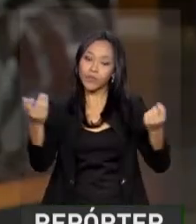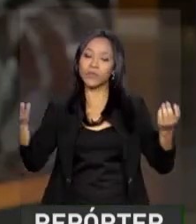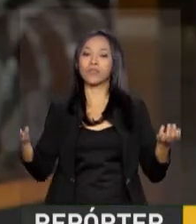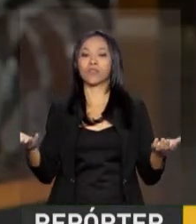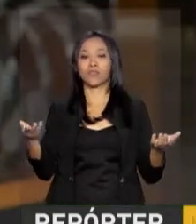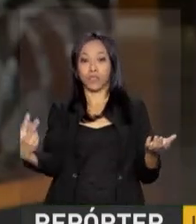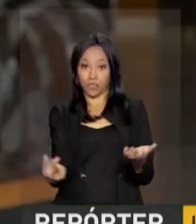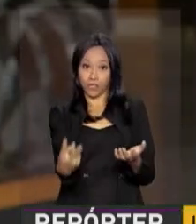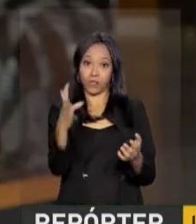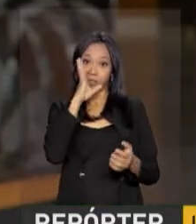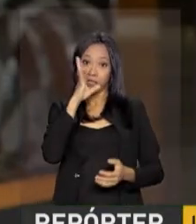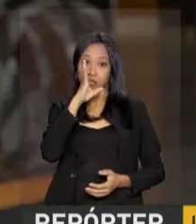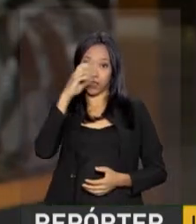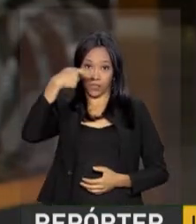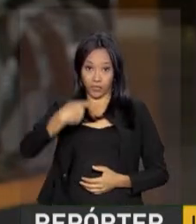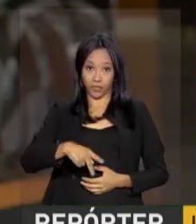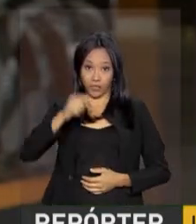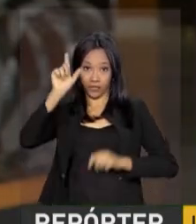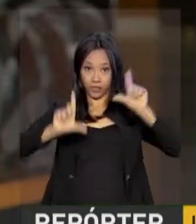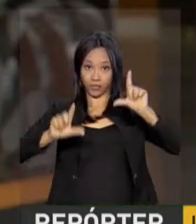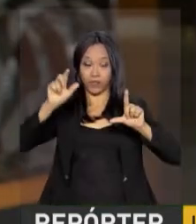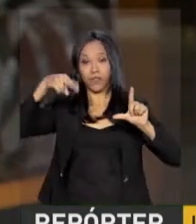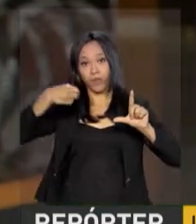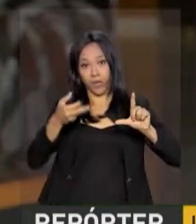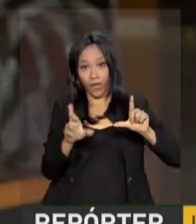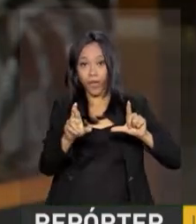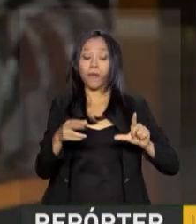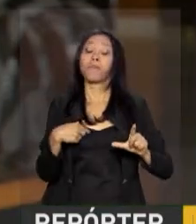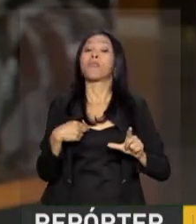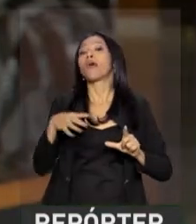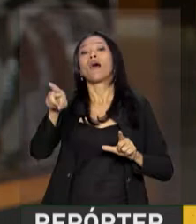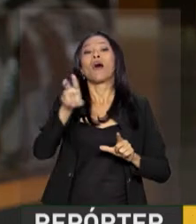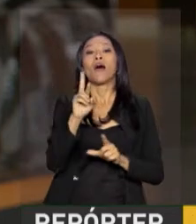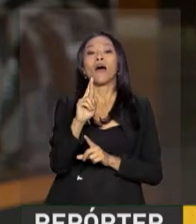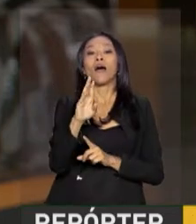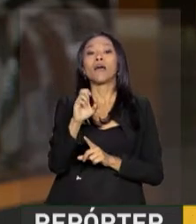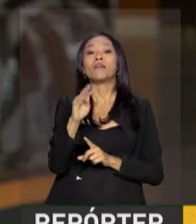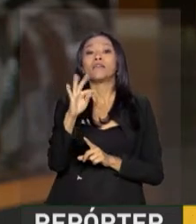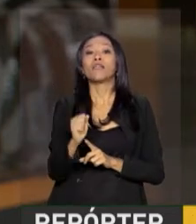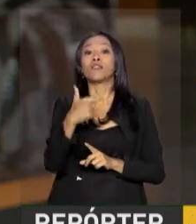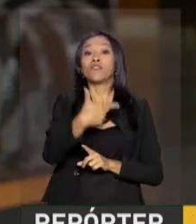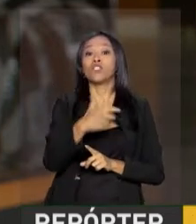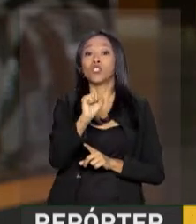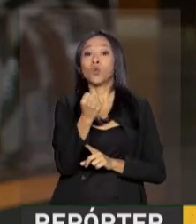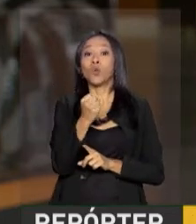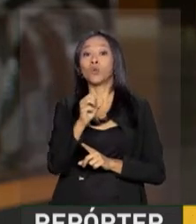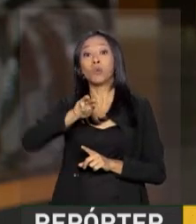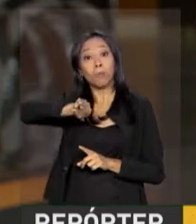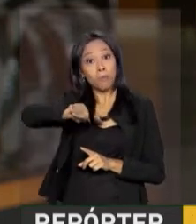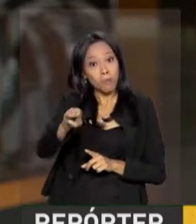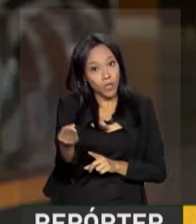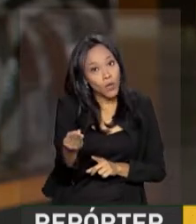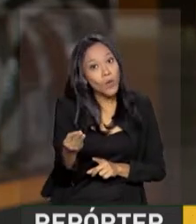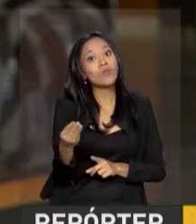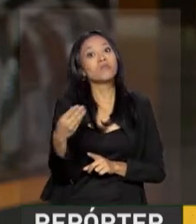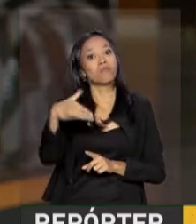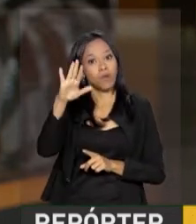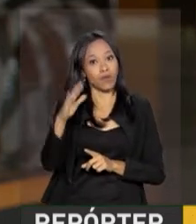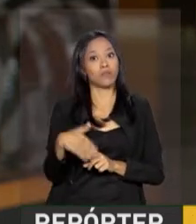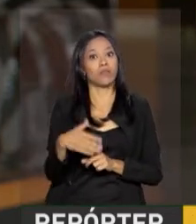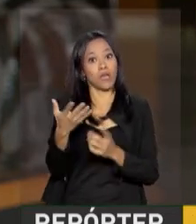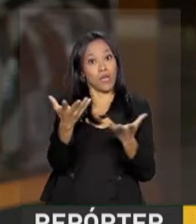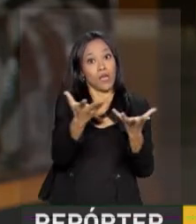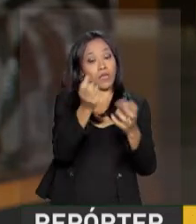na tv nbr a receita federal espera receber 28 milhões e 800 mil declarações este ano segundo os dados